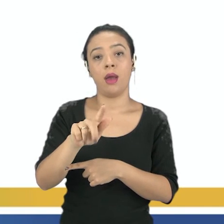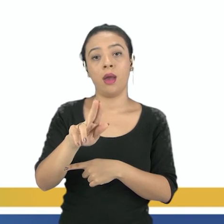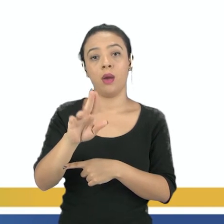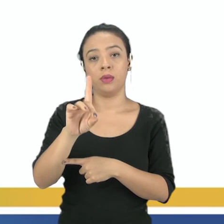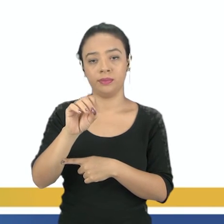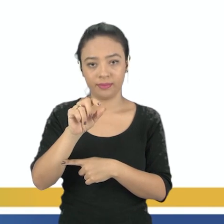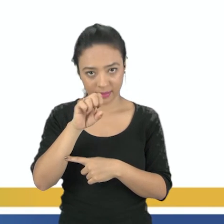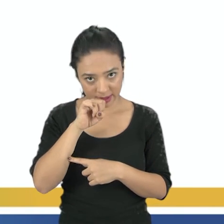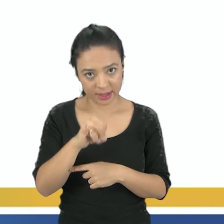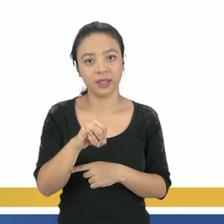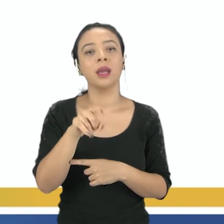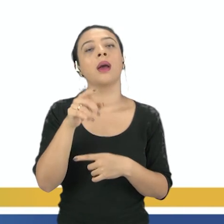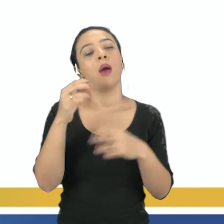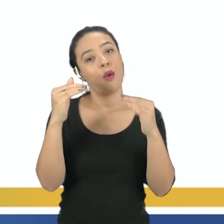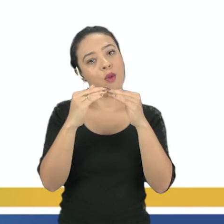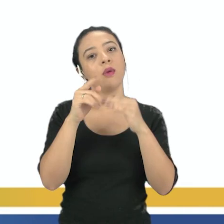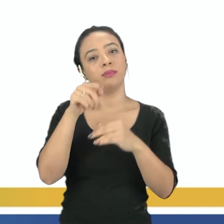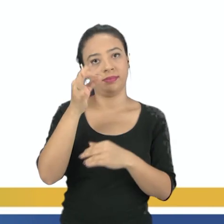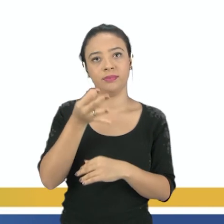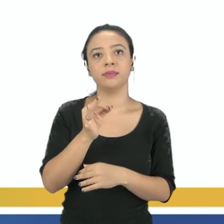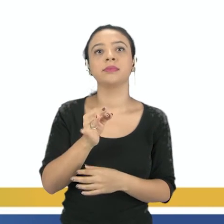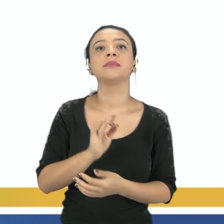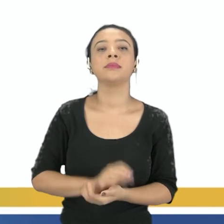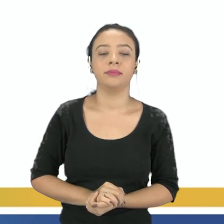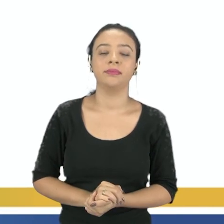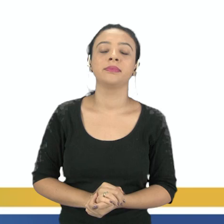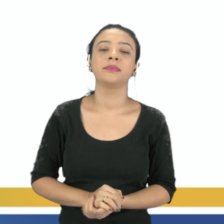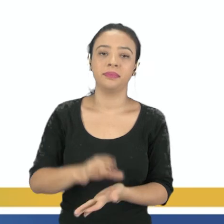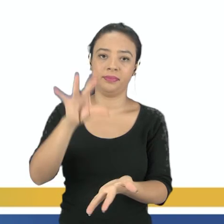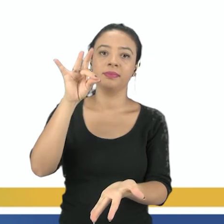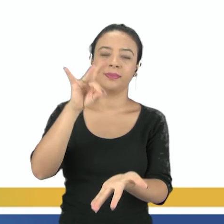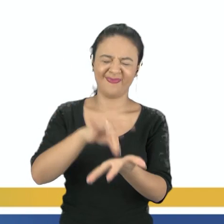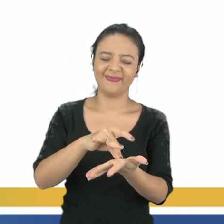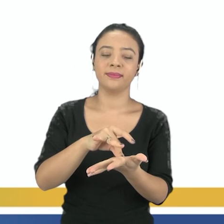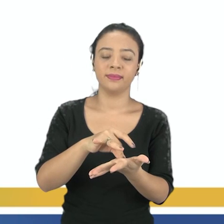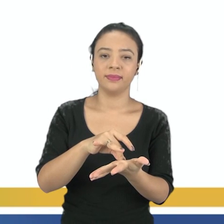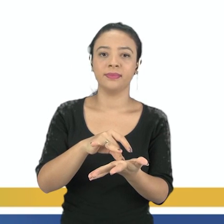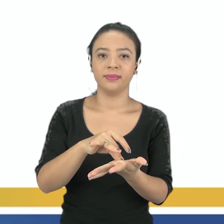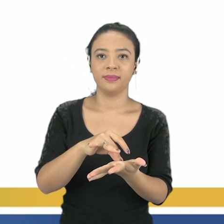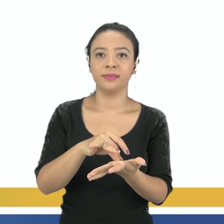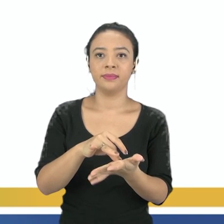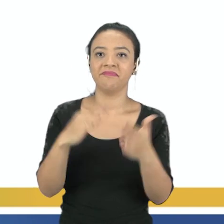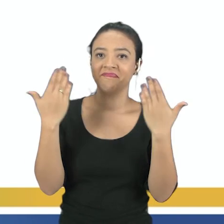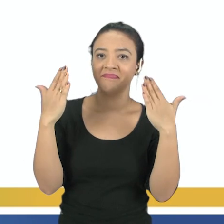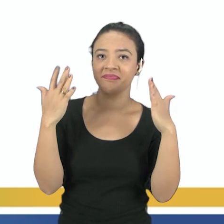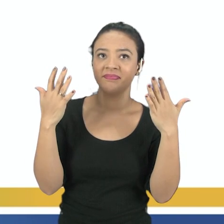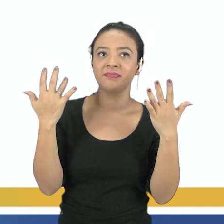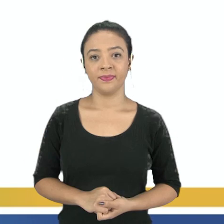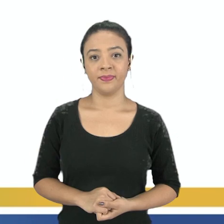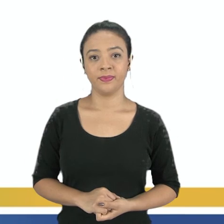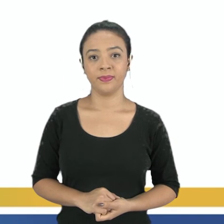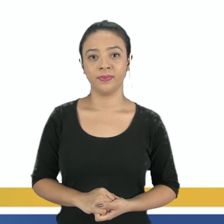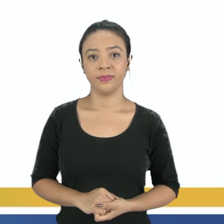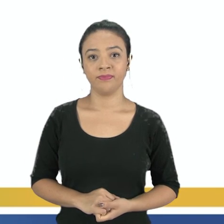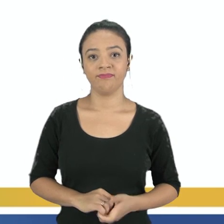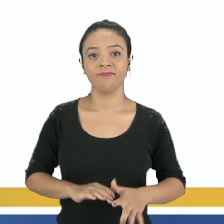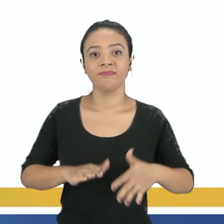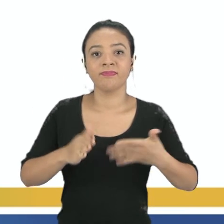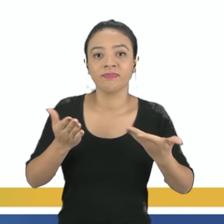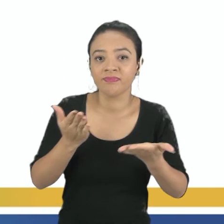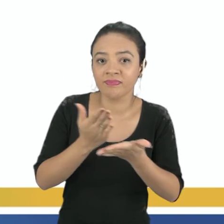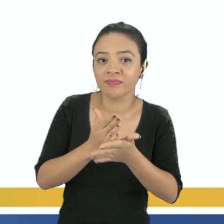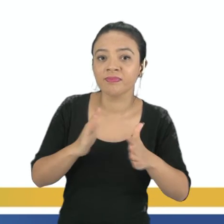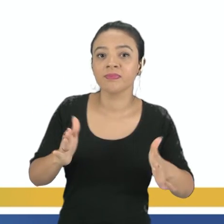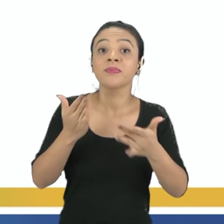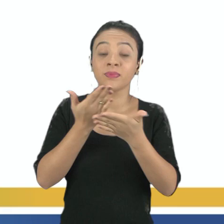então você acertou essa afirmativa e realmente era verdadeira muito bem então